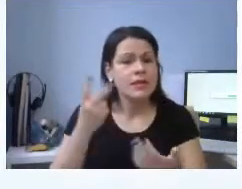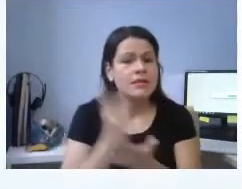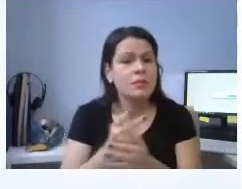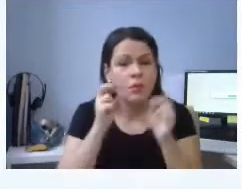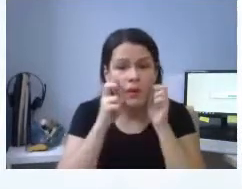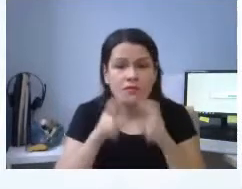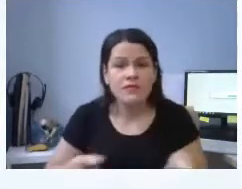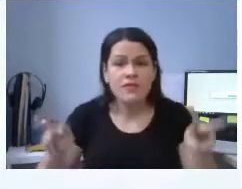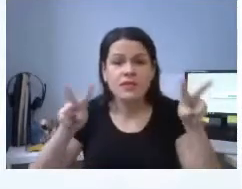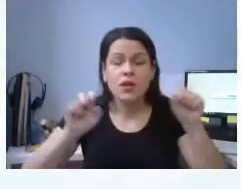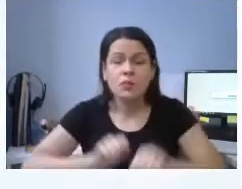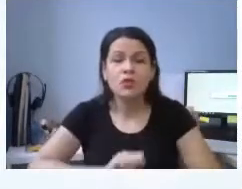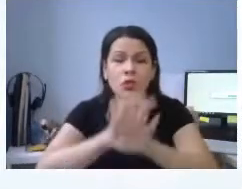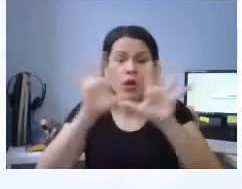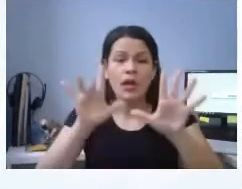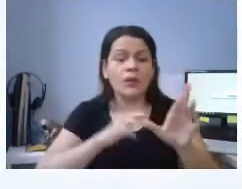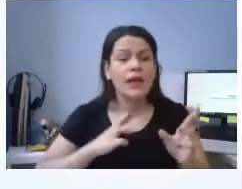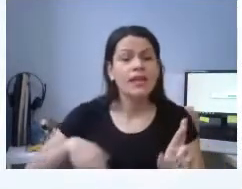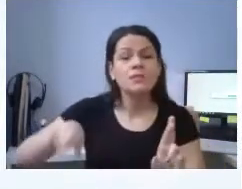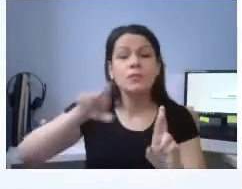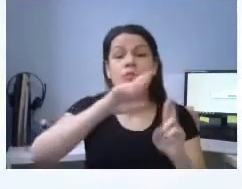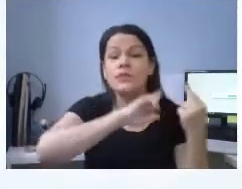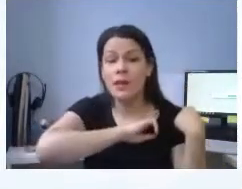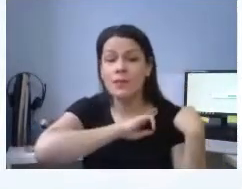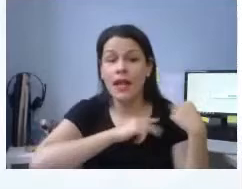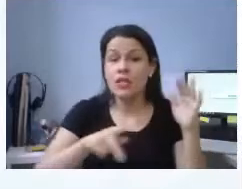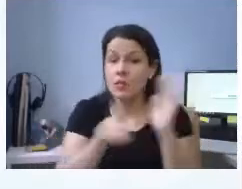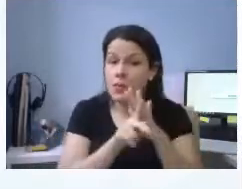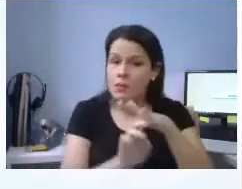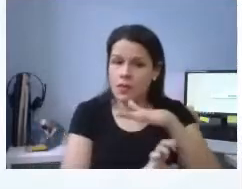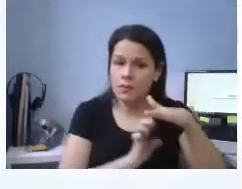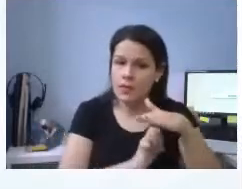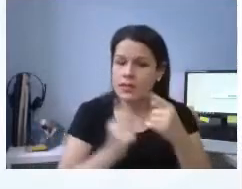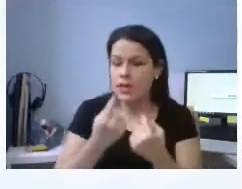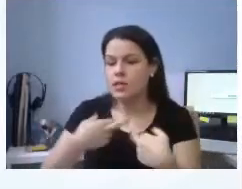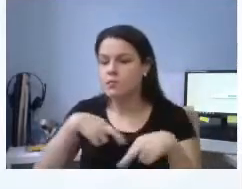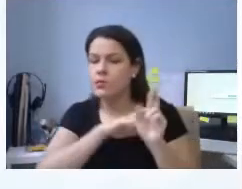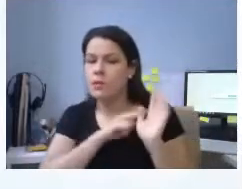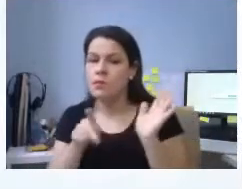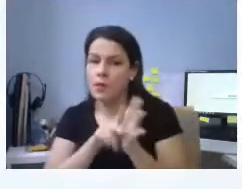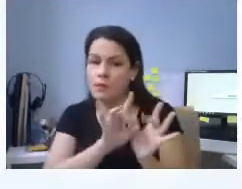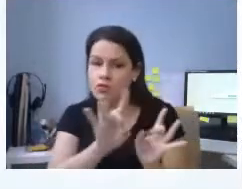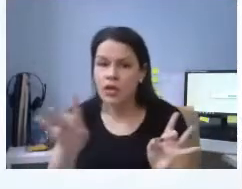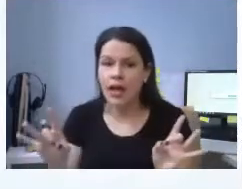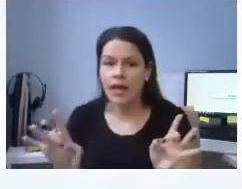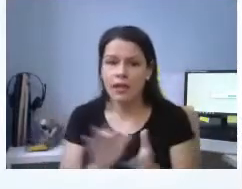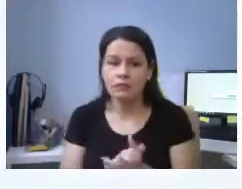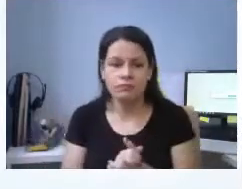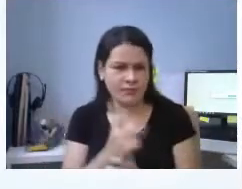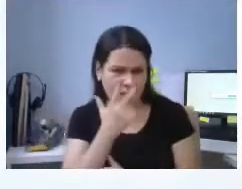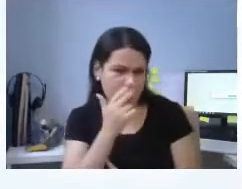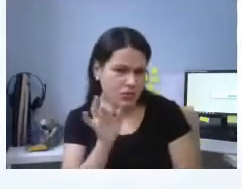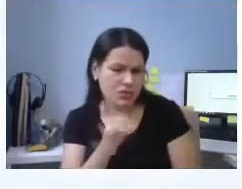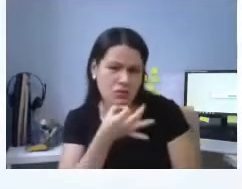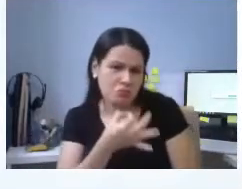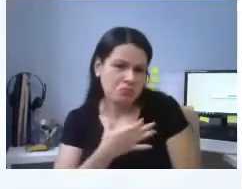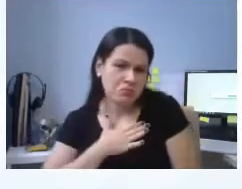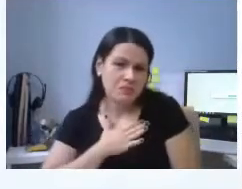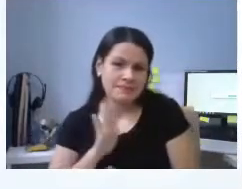a responsabilidade objetiva da empresa para responder, inclusive, nessa questão que você nos trouxe, Gilson. É isso aí que eu tinha a